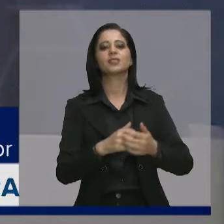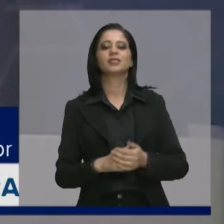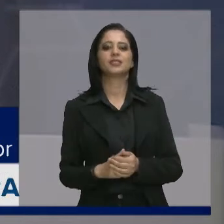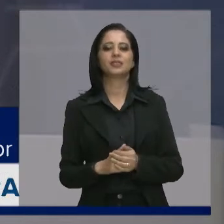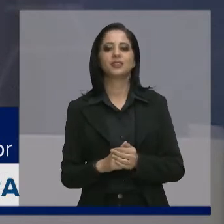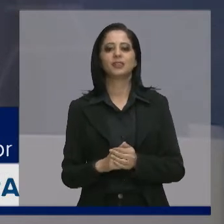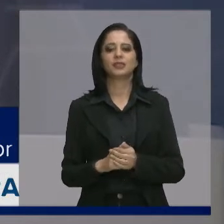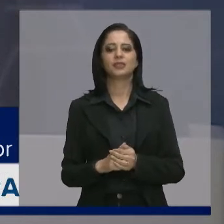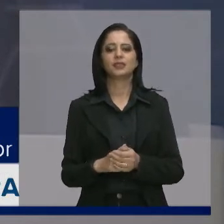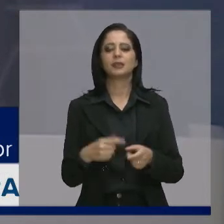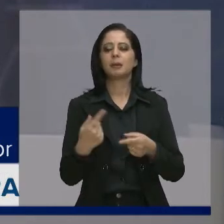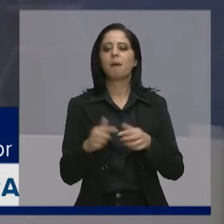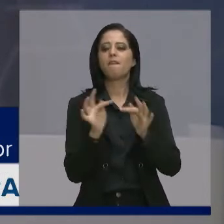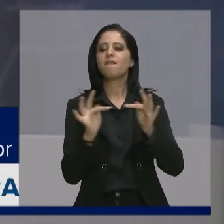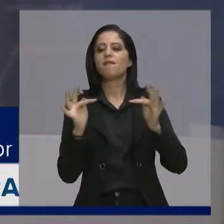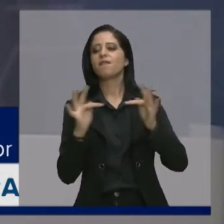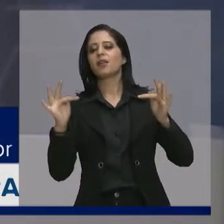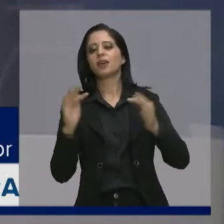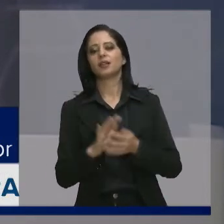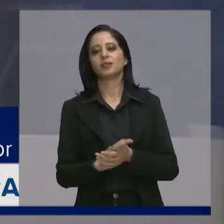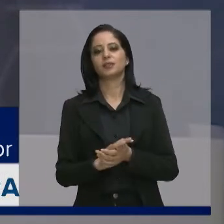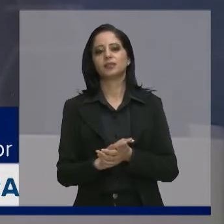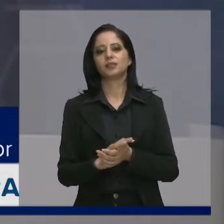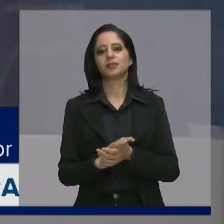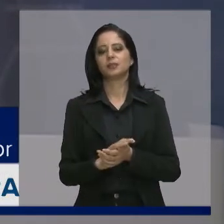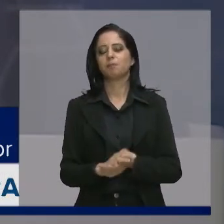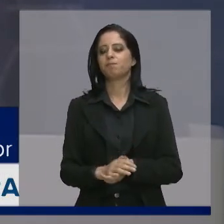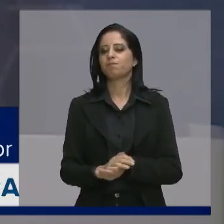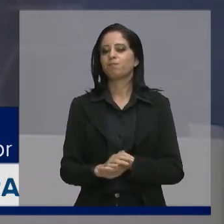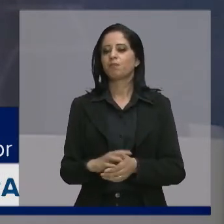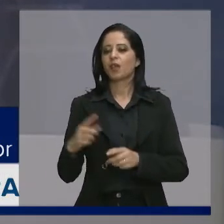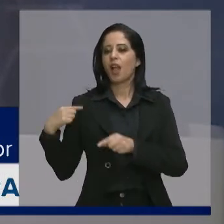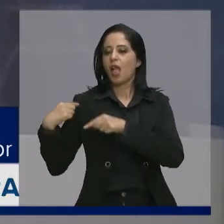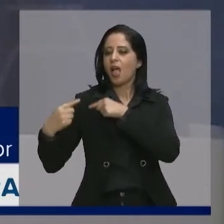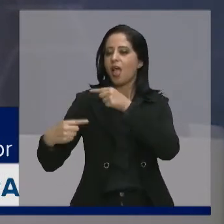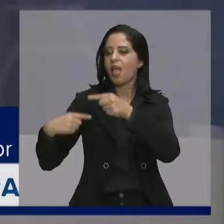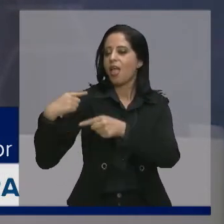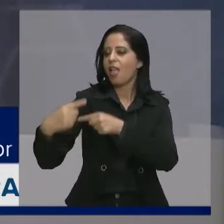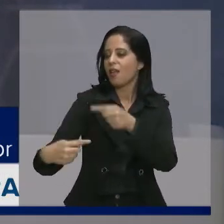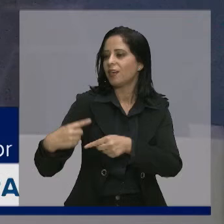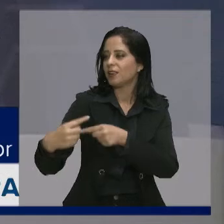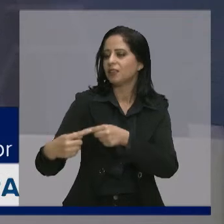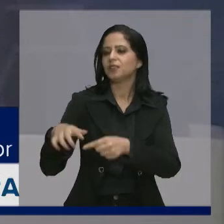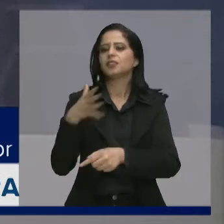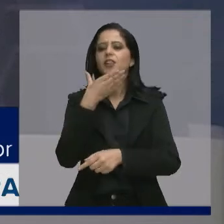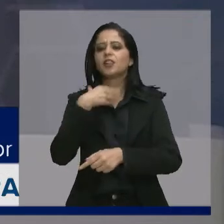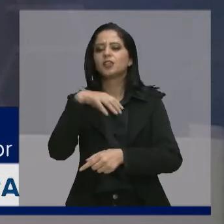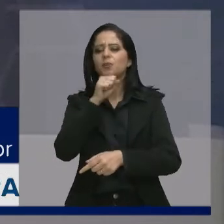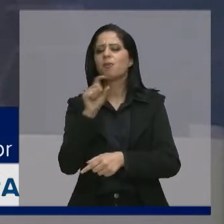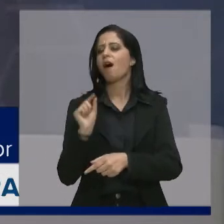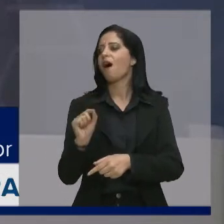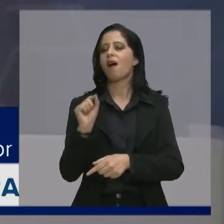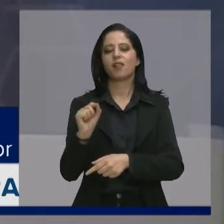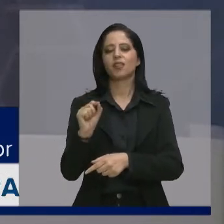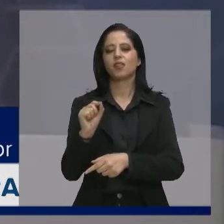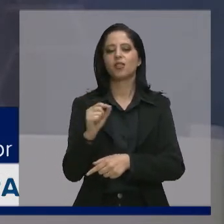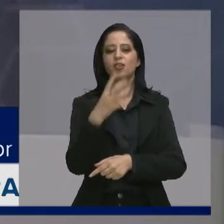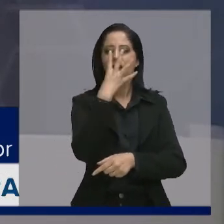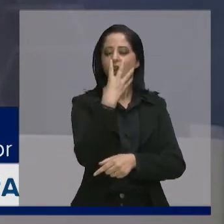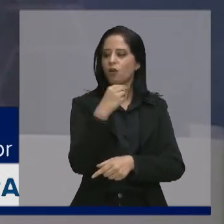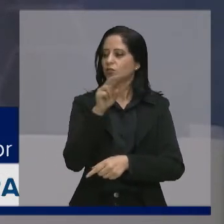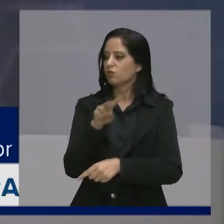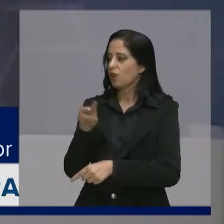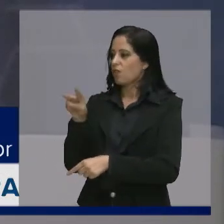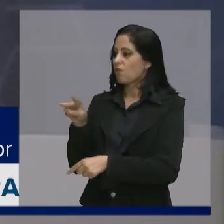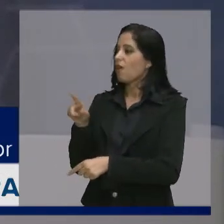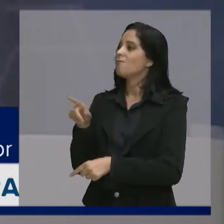refere com a seguinte frase: a maior herança de um pai é quando o olhar de seus filhos enxerga toda a virtude do próprio